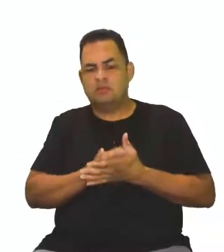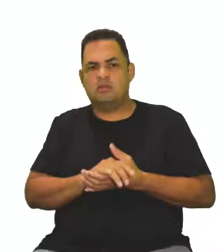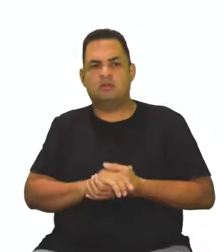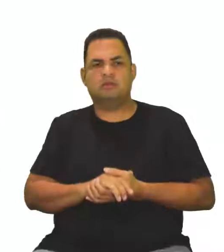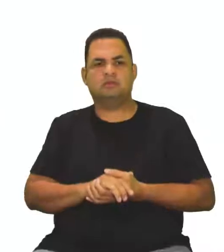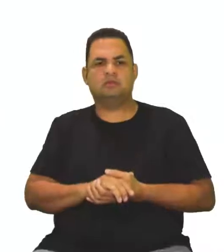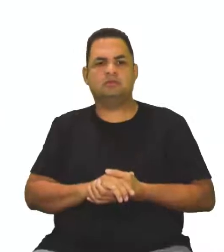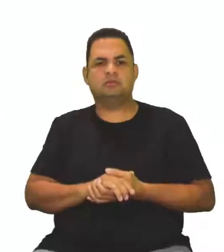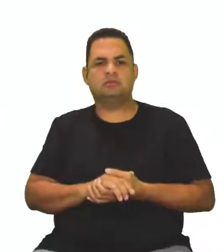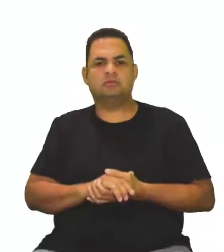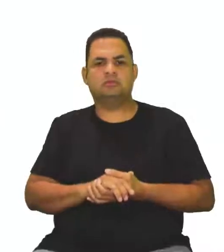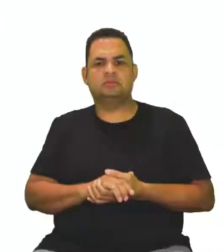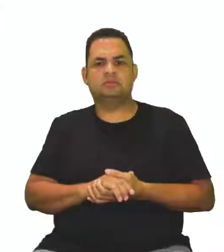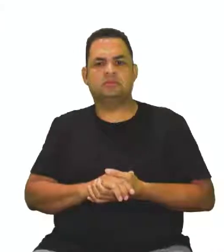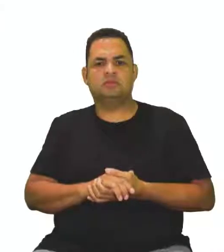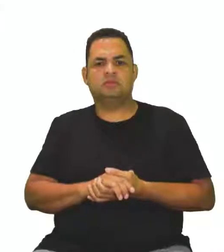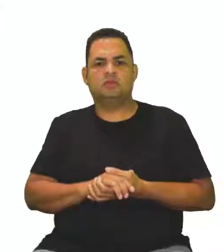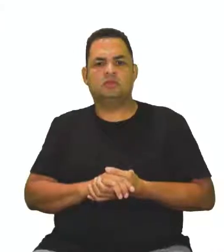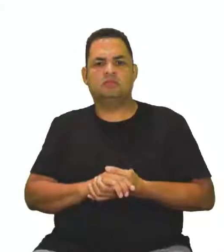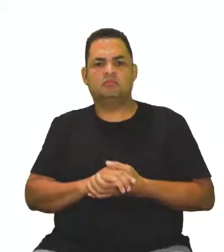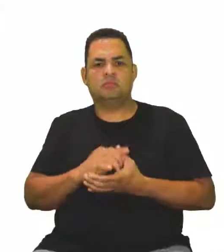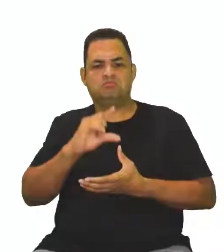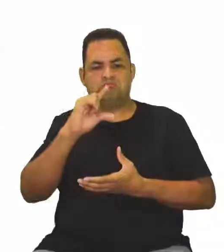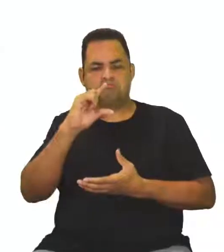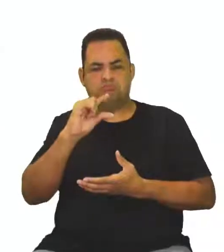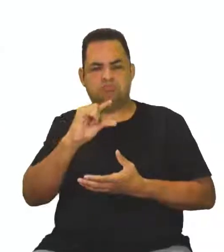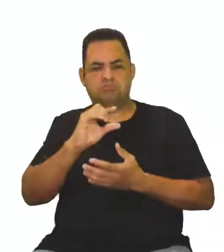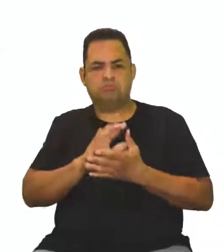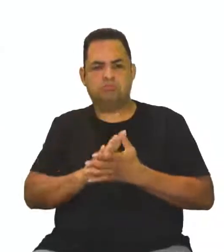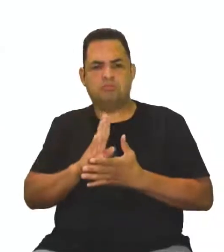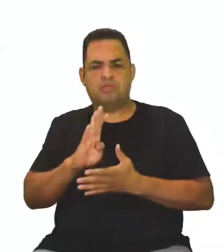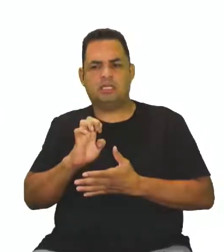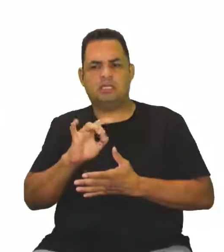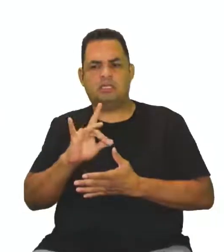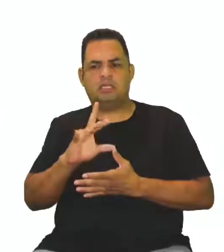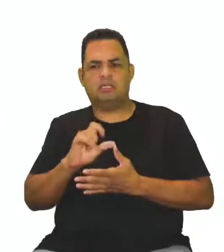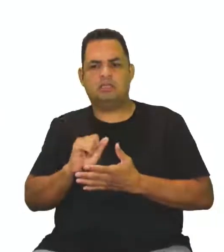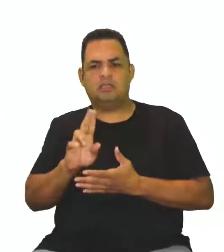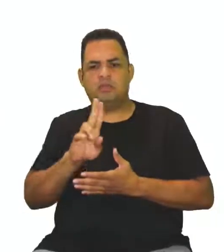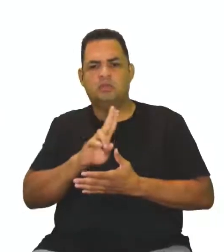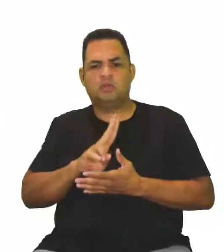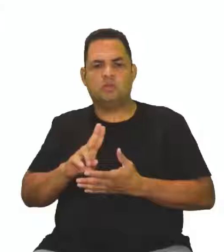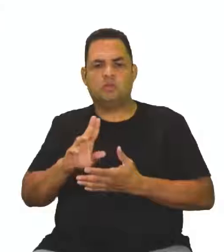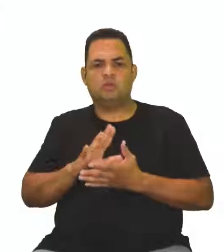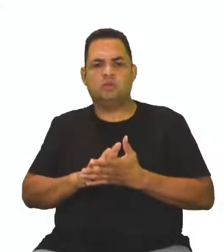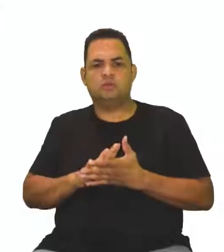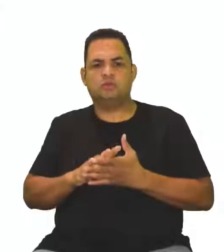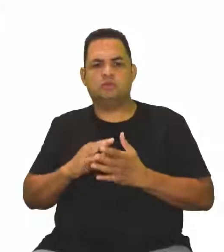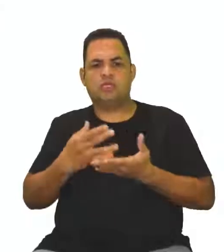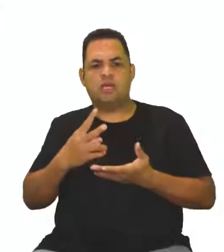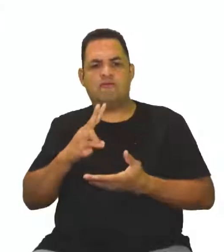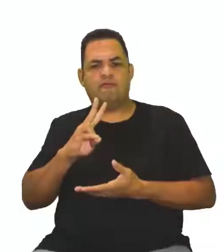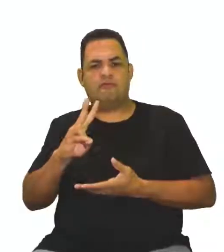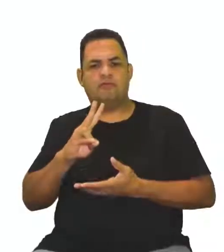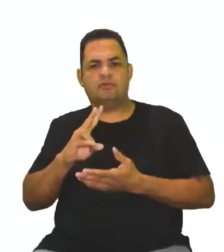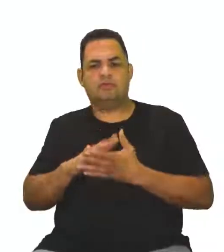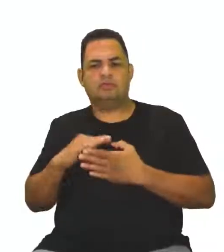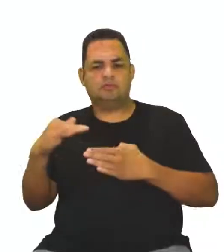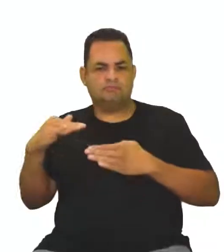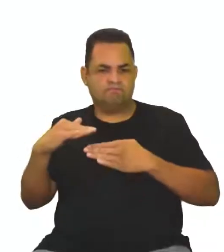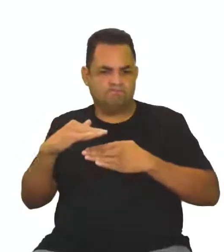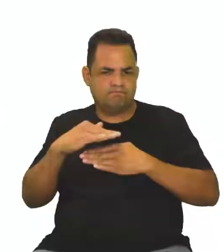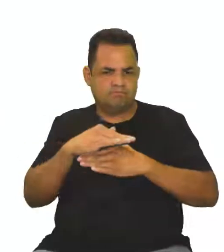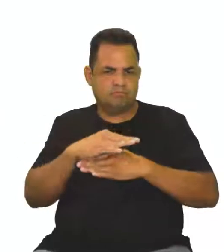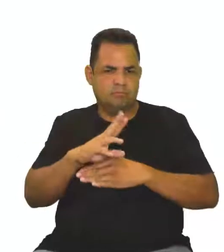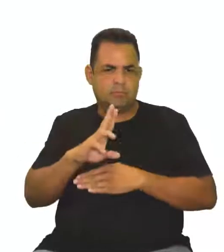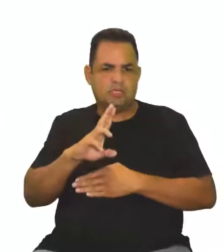ohmímetro provinha de uma pequena bateria que aplica uma tensão à resistência. É usado, né,